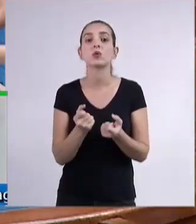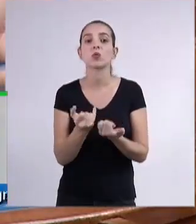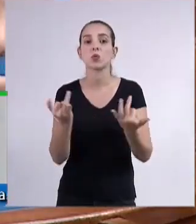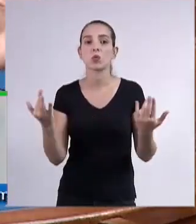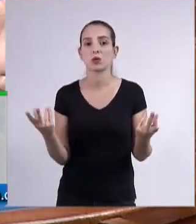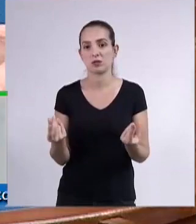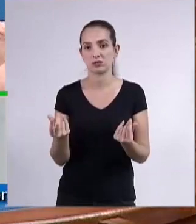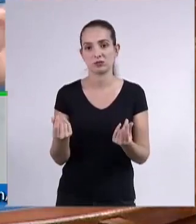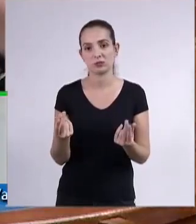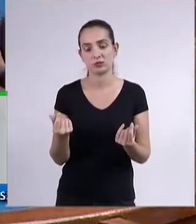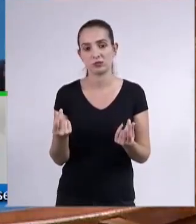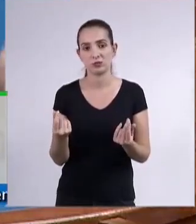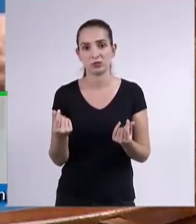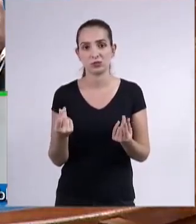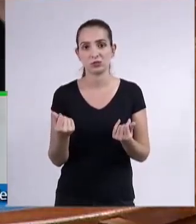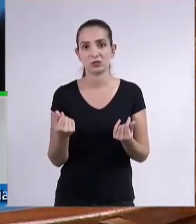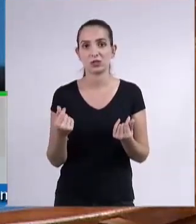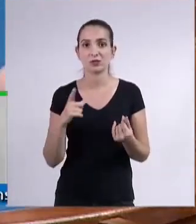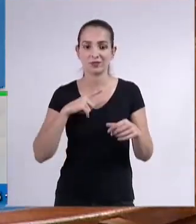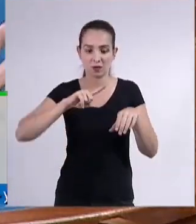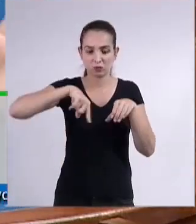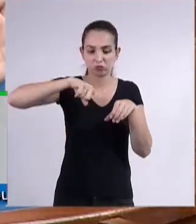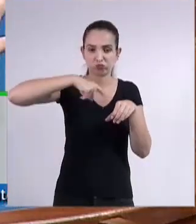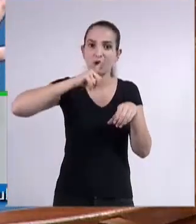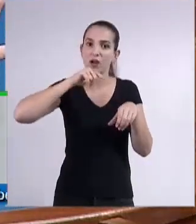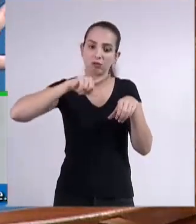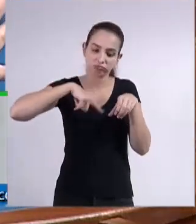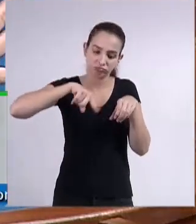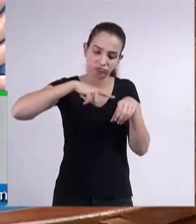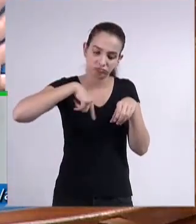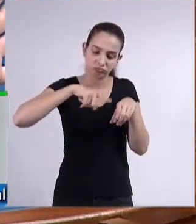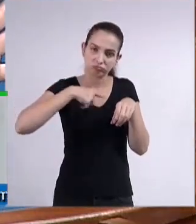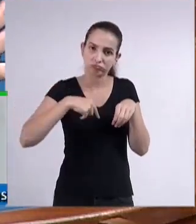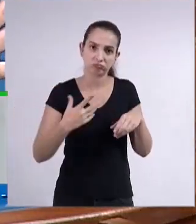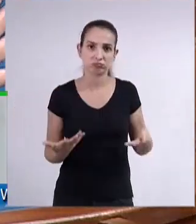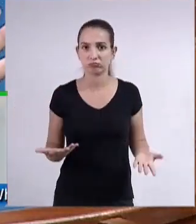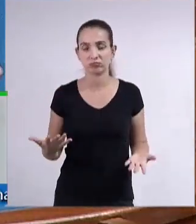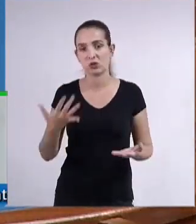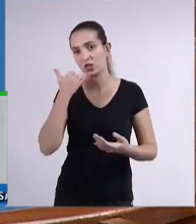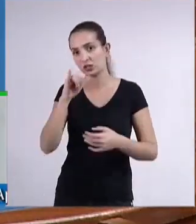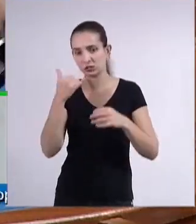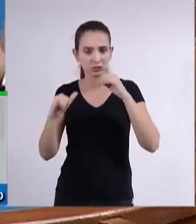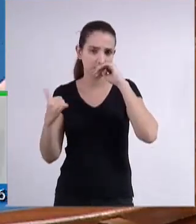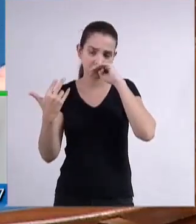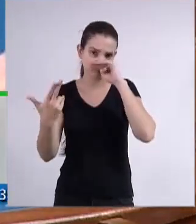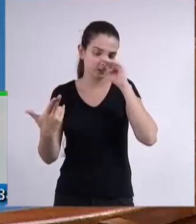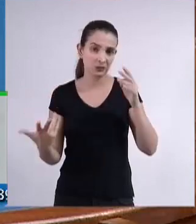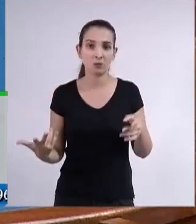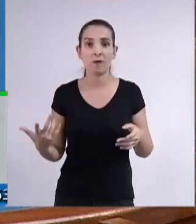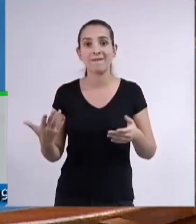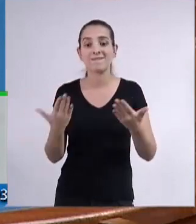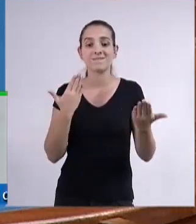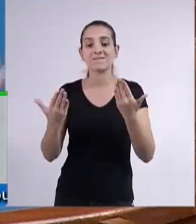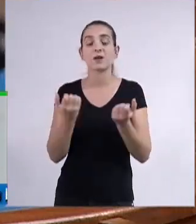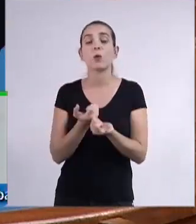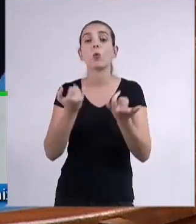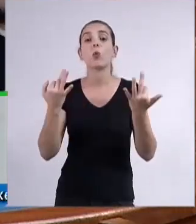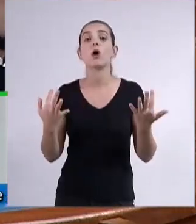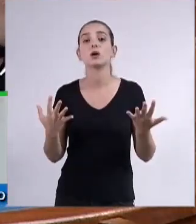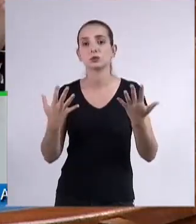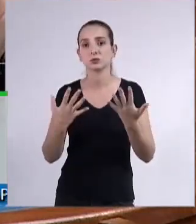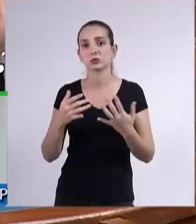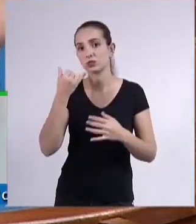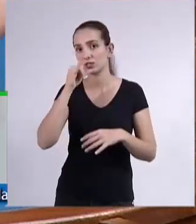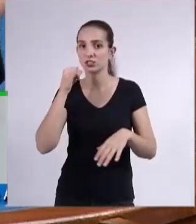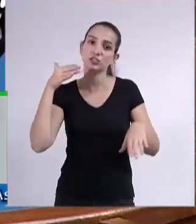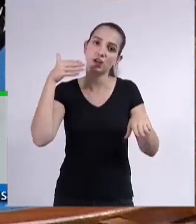arrecadando pela micromedição nos domicílios, no comércio. A energia é o mesmo fundamento. pelos números da Energisa, o seu